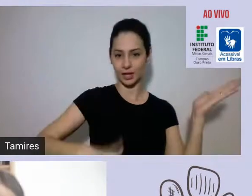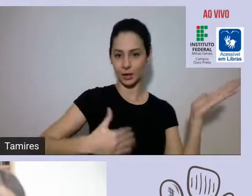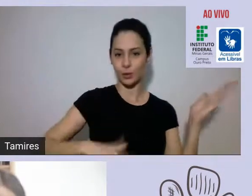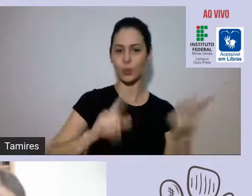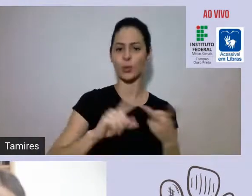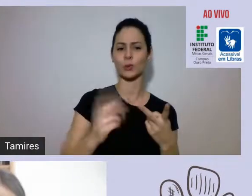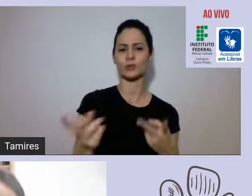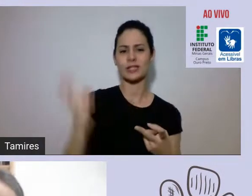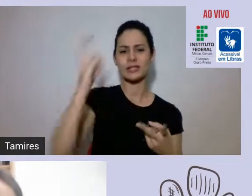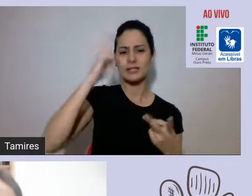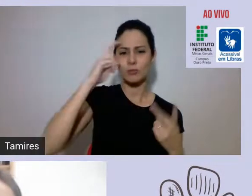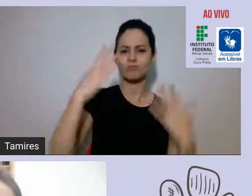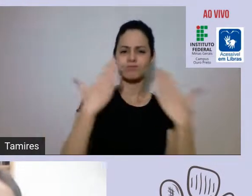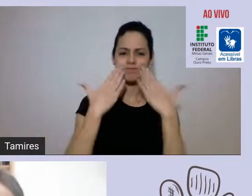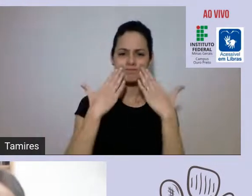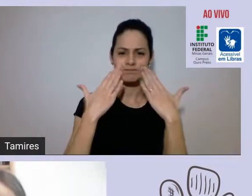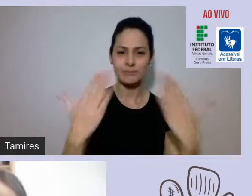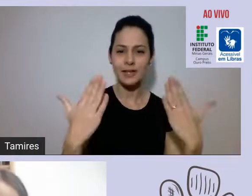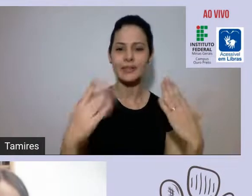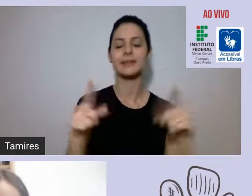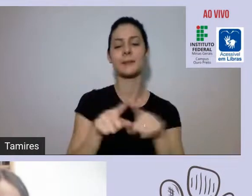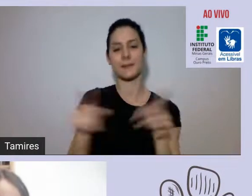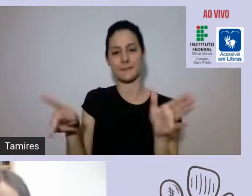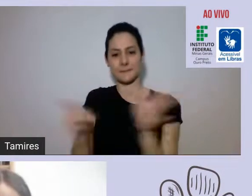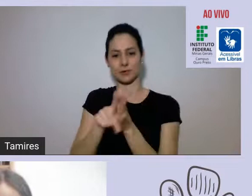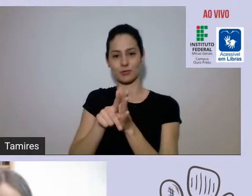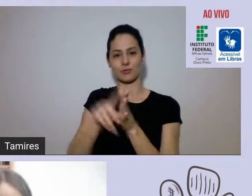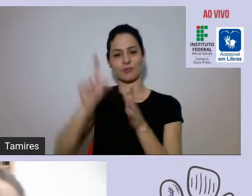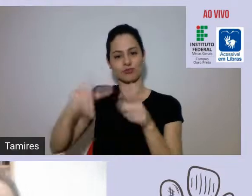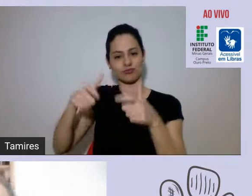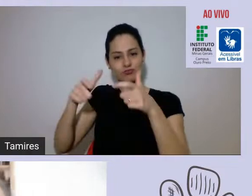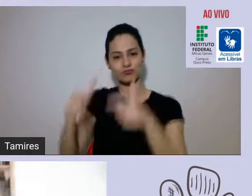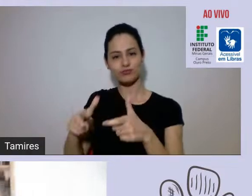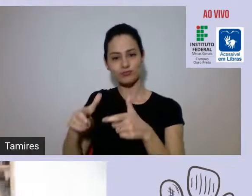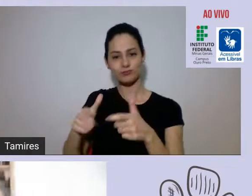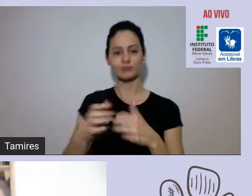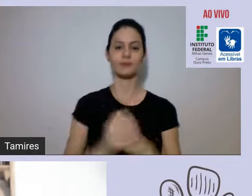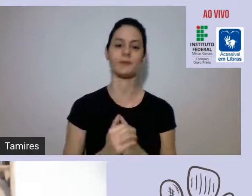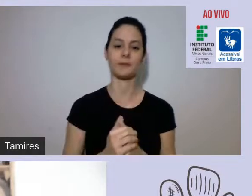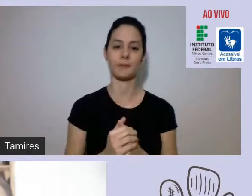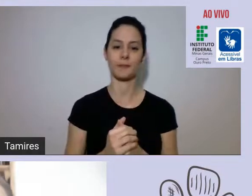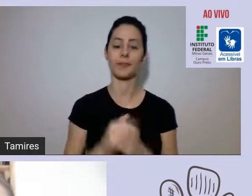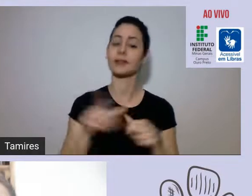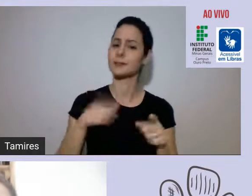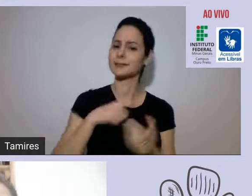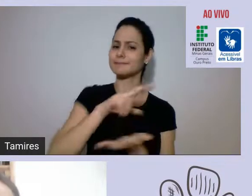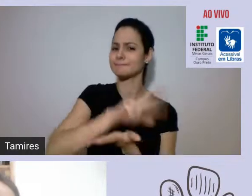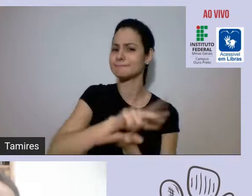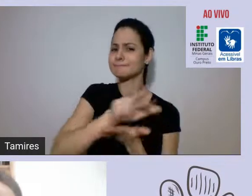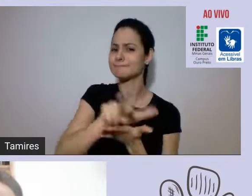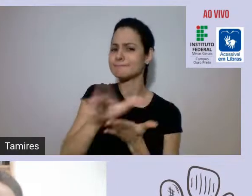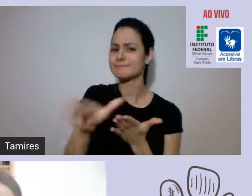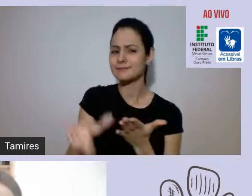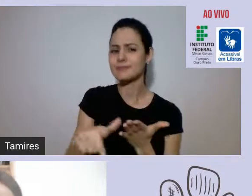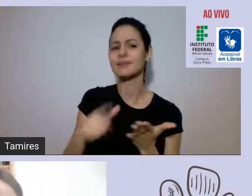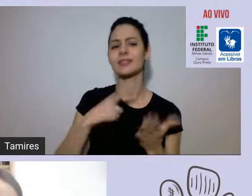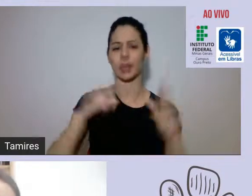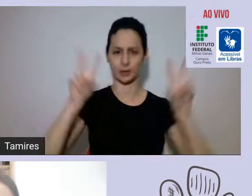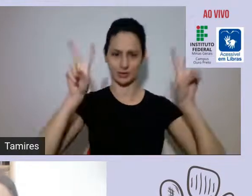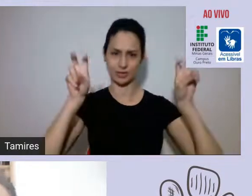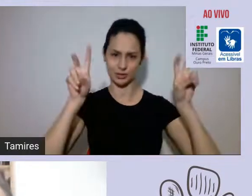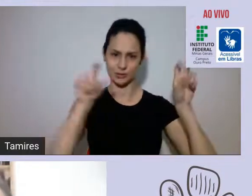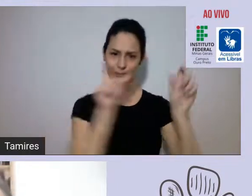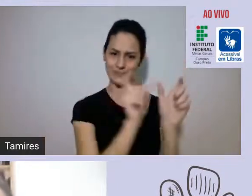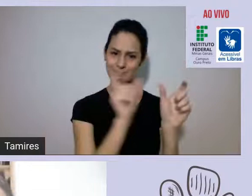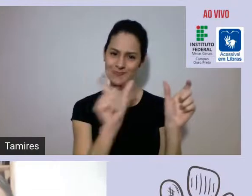escándalo público y patrimonio. Y hay varios elementos ya colocados en el título que